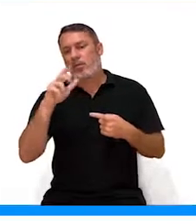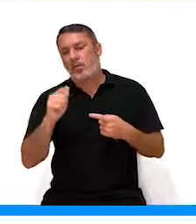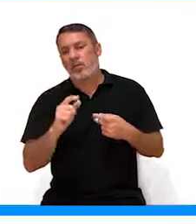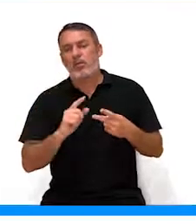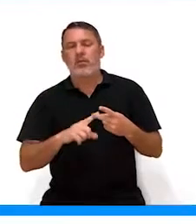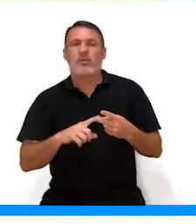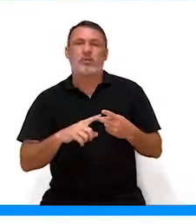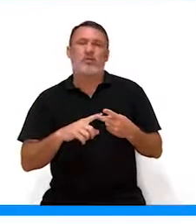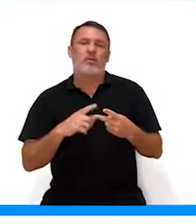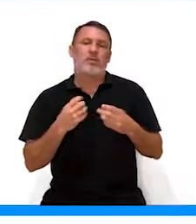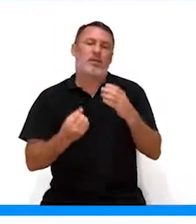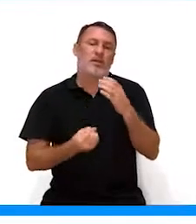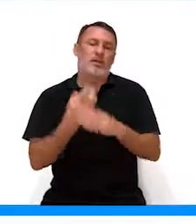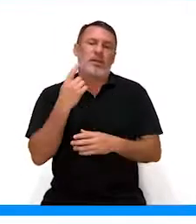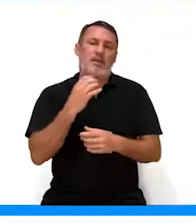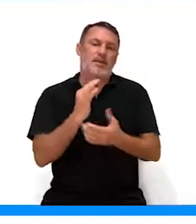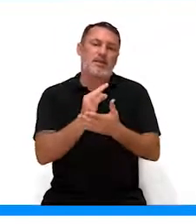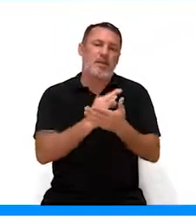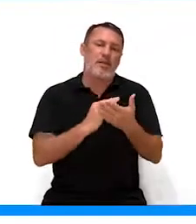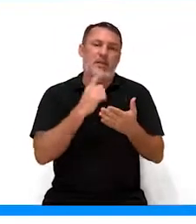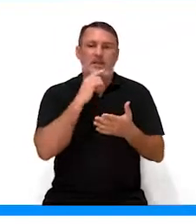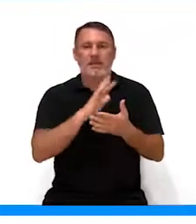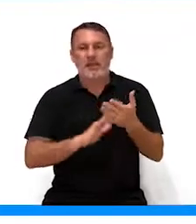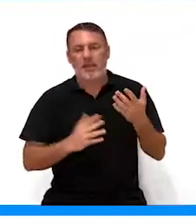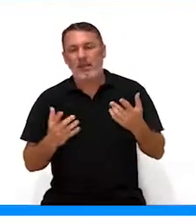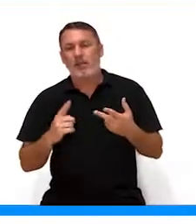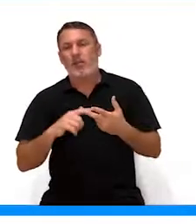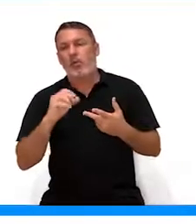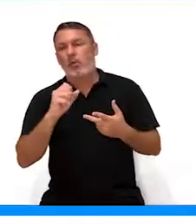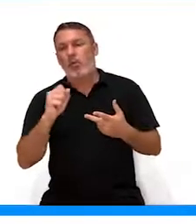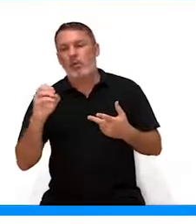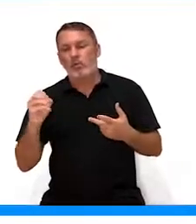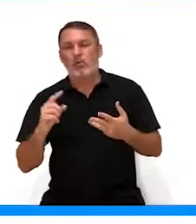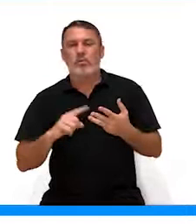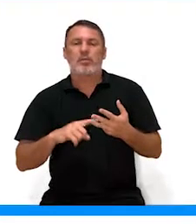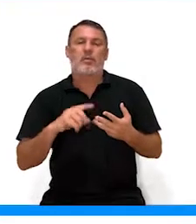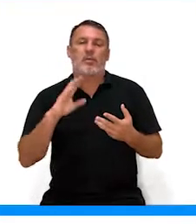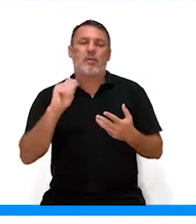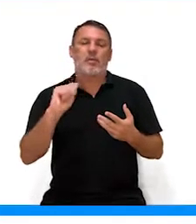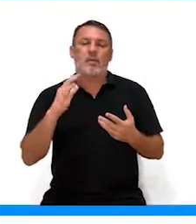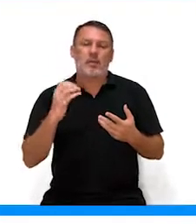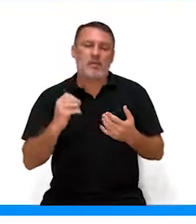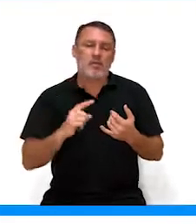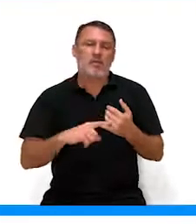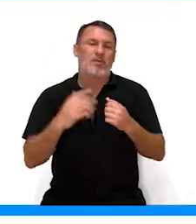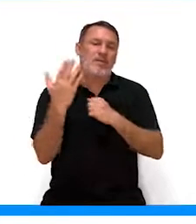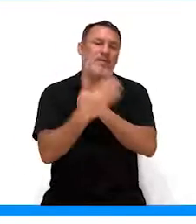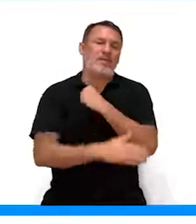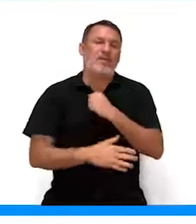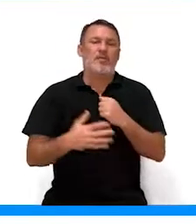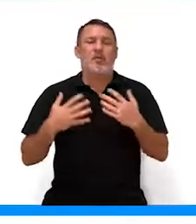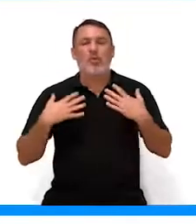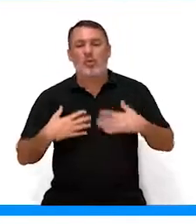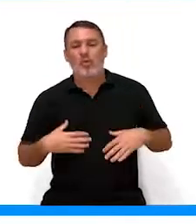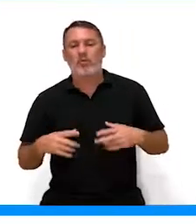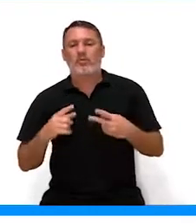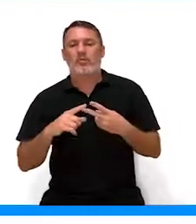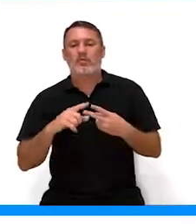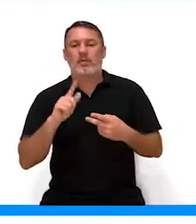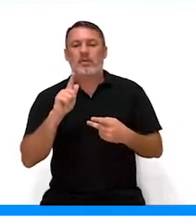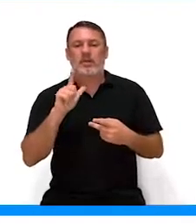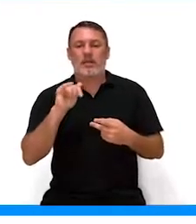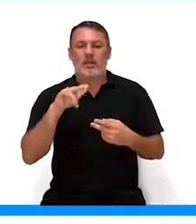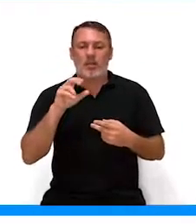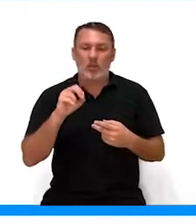como, por exemplo, medula óssea, que é onde a gente tem a produção de células sanguíneas, né, dentro do osso, o baço, que está relacionado com a defesa